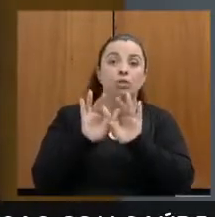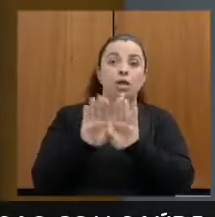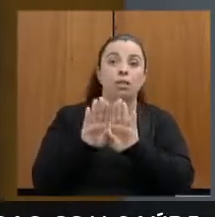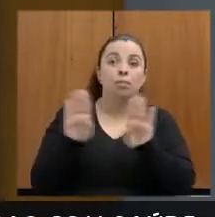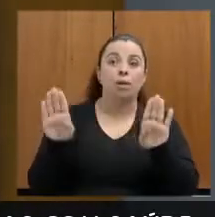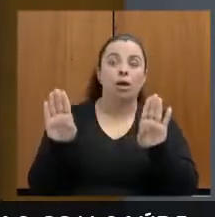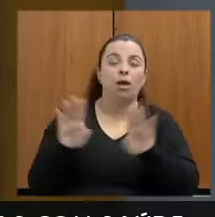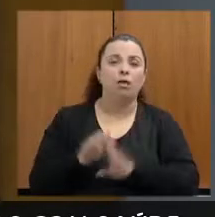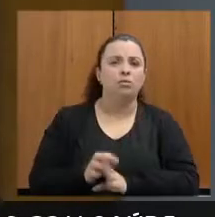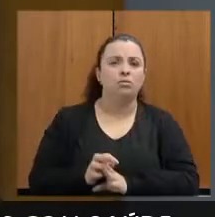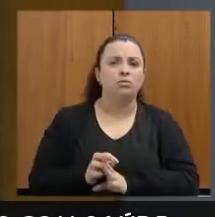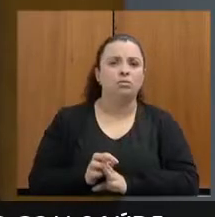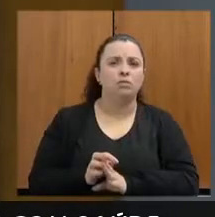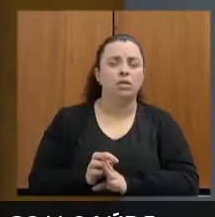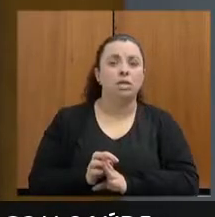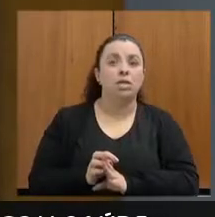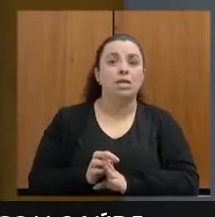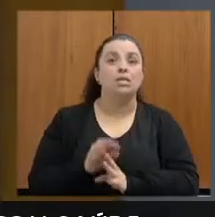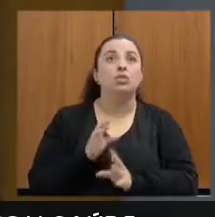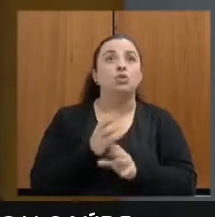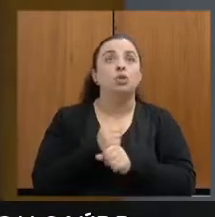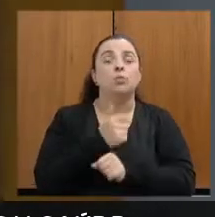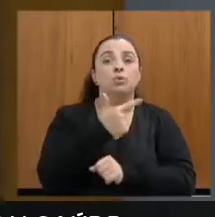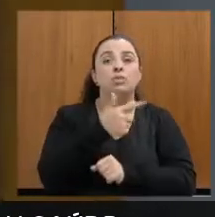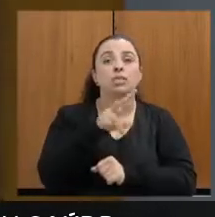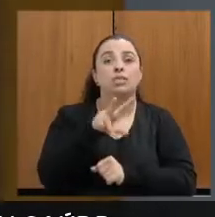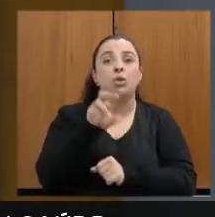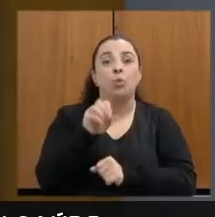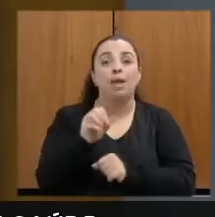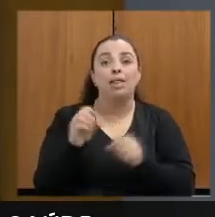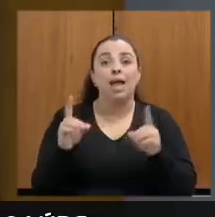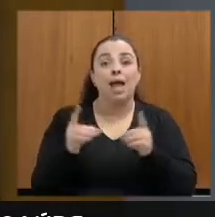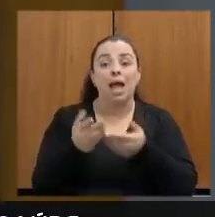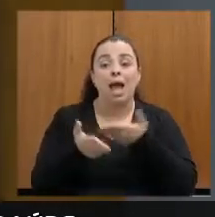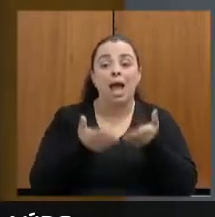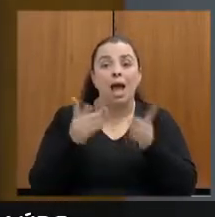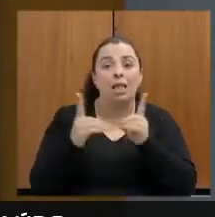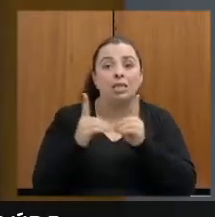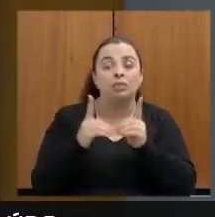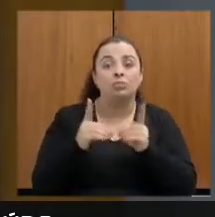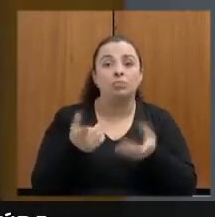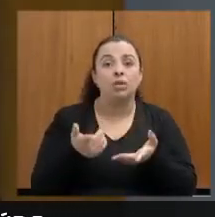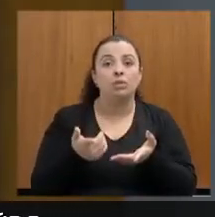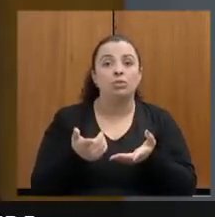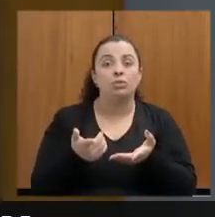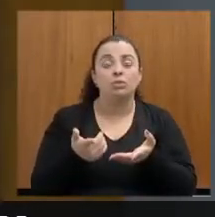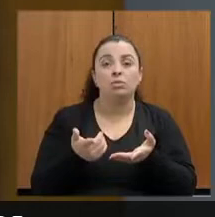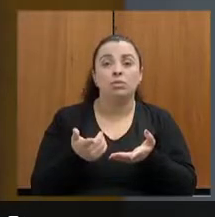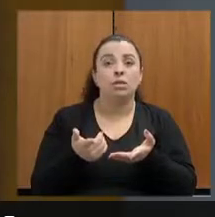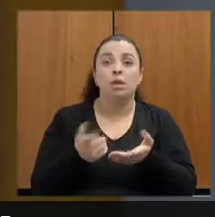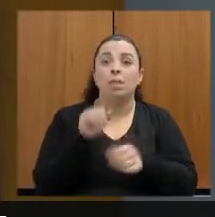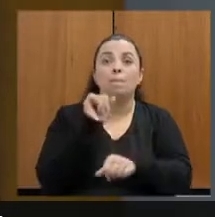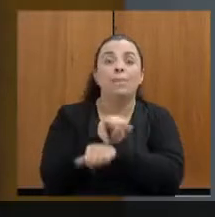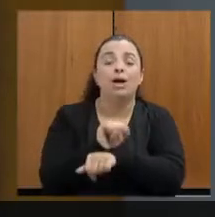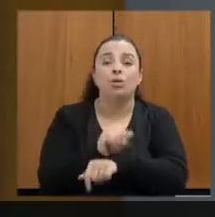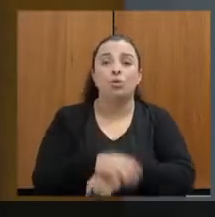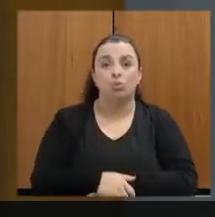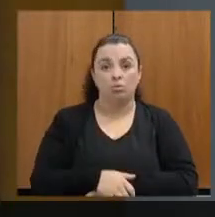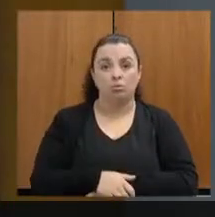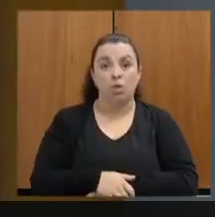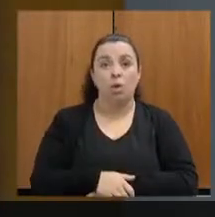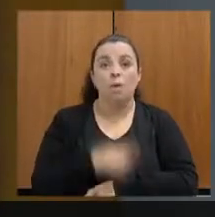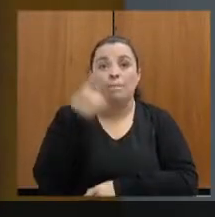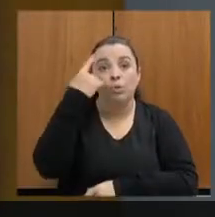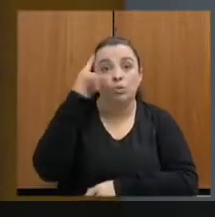cerca de 250 atendimentos que estão deixando de serem feitos correção por dia